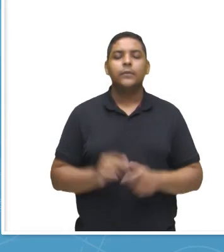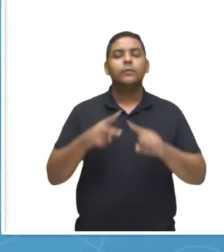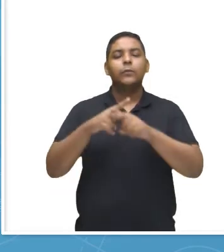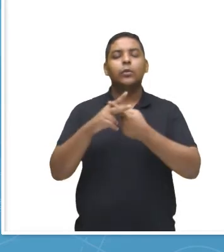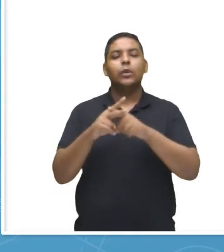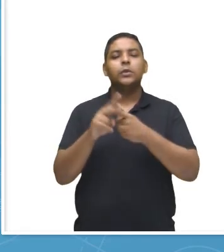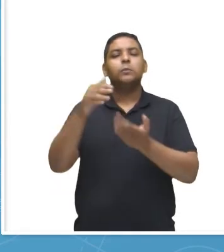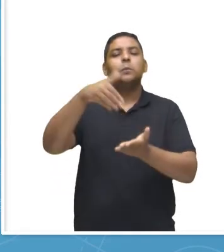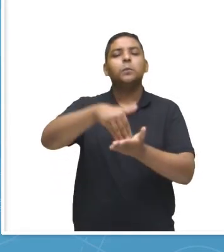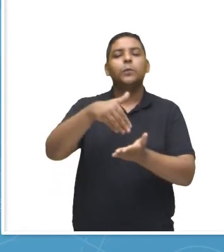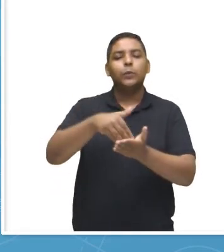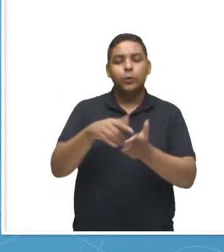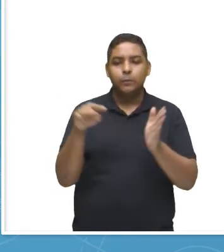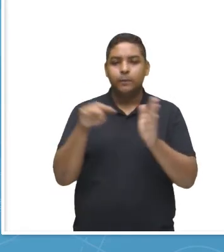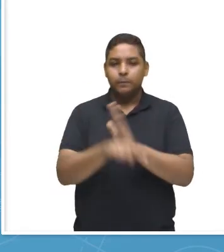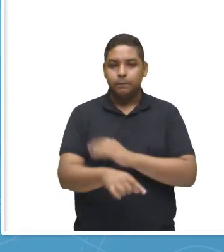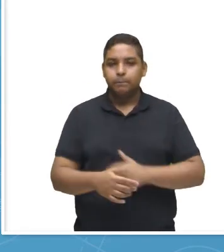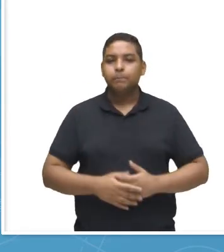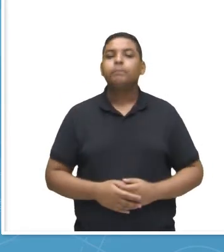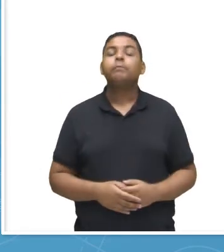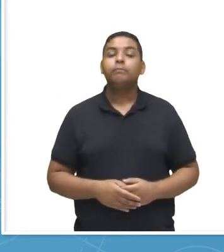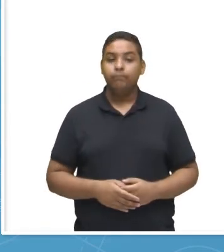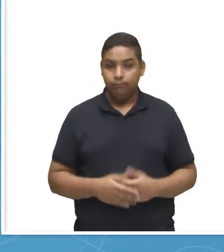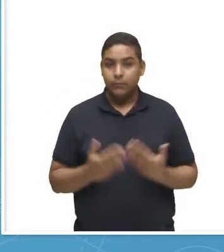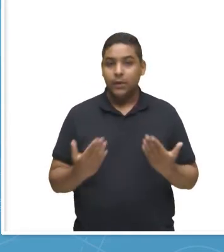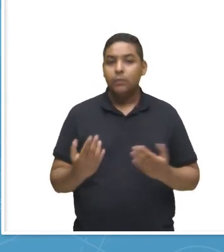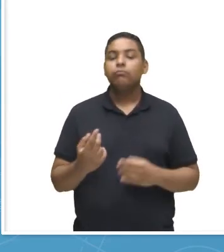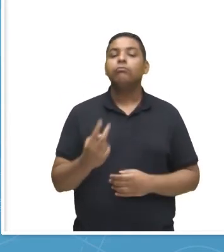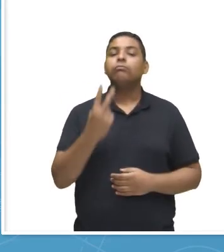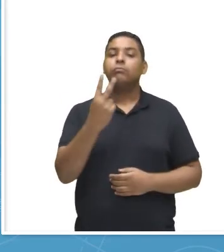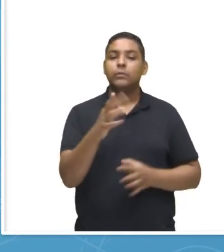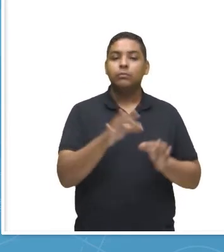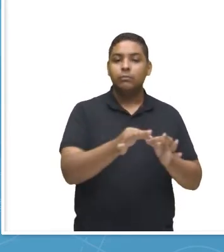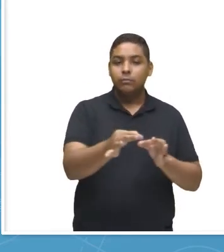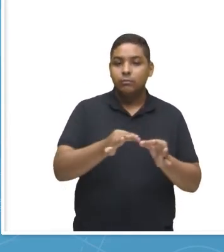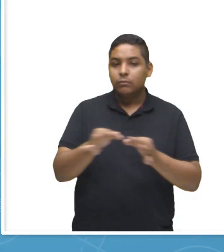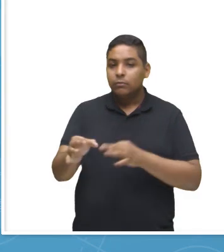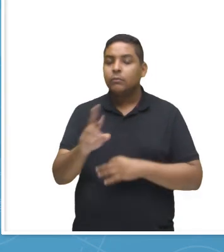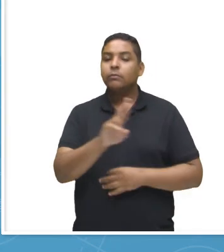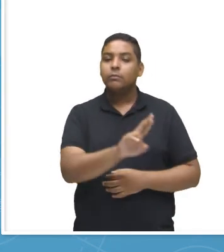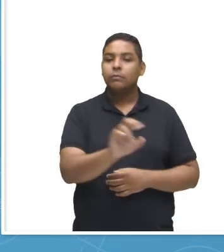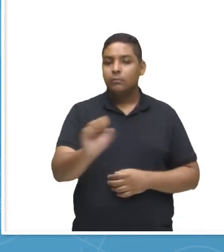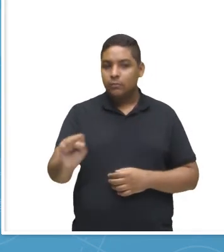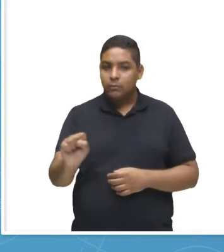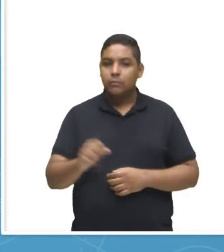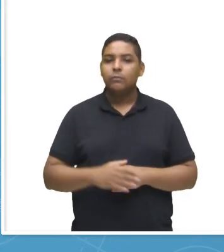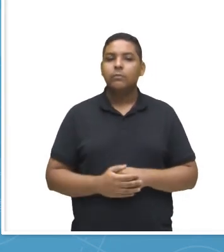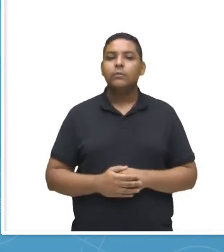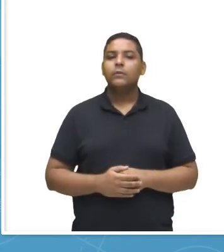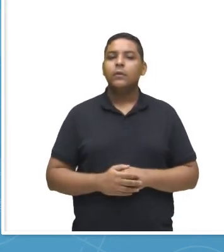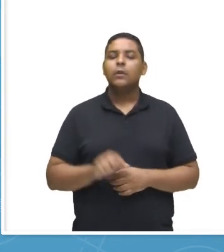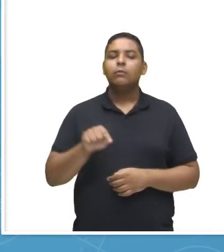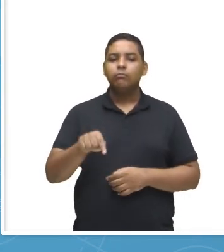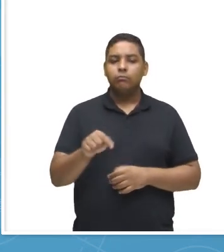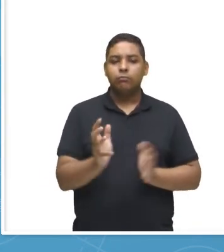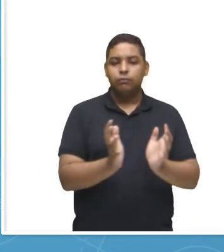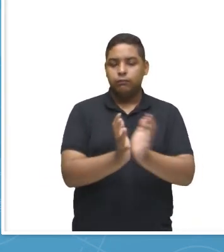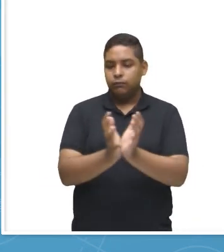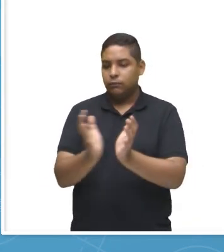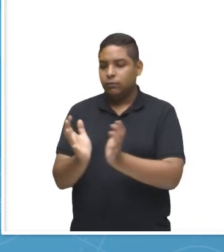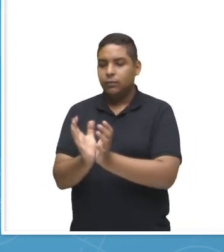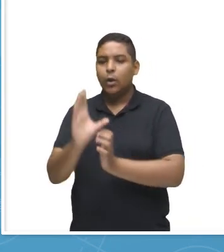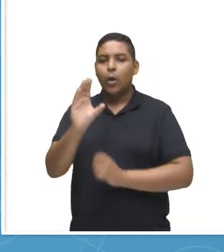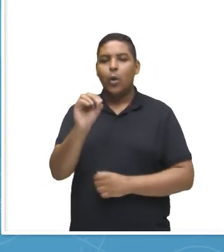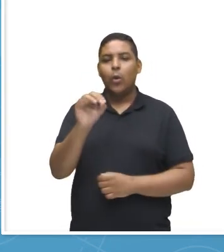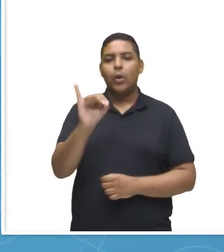questão. Então, né, dadas duas retas paralelas, RS, são classificadas como as coincidentes se formarem